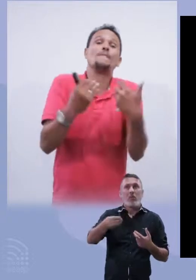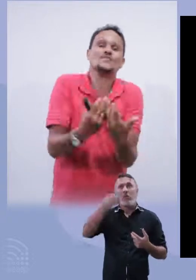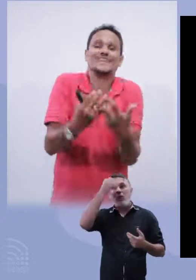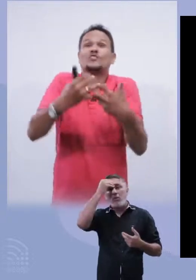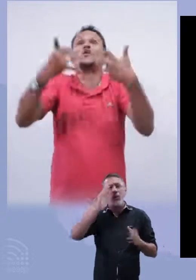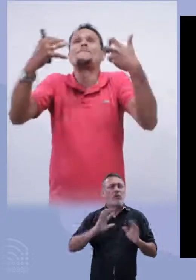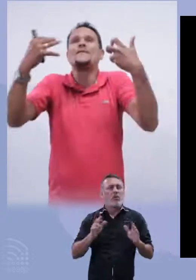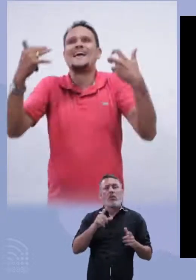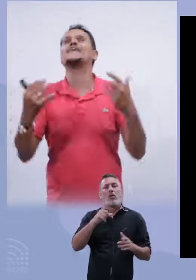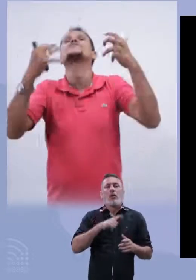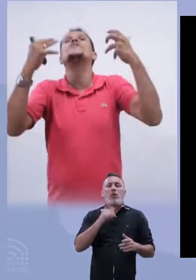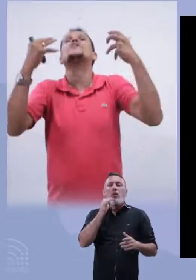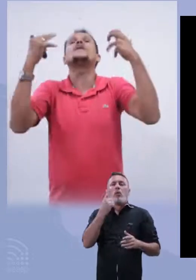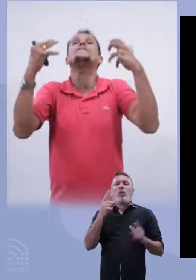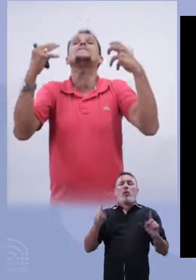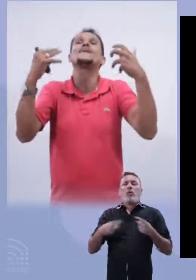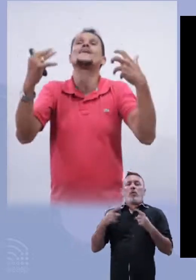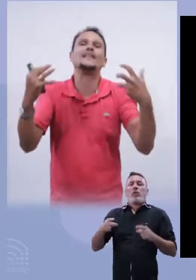É uma música, tá